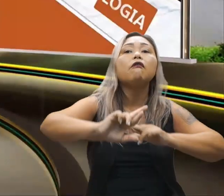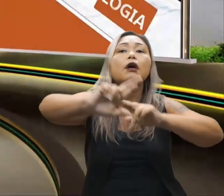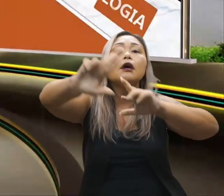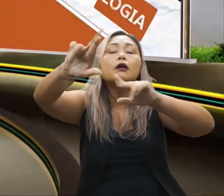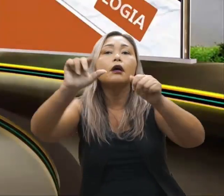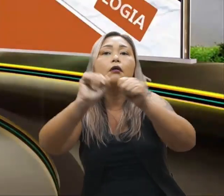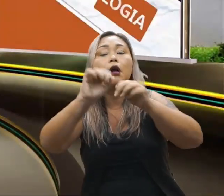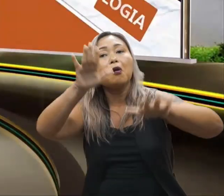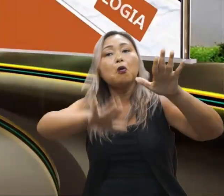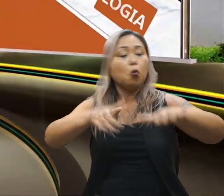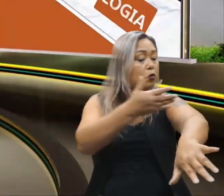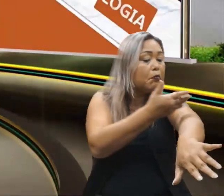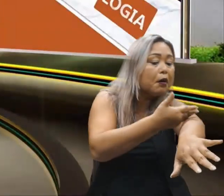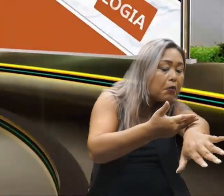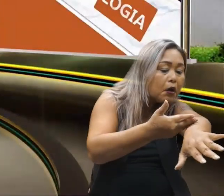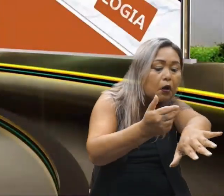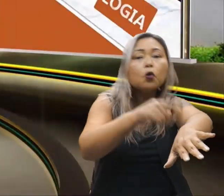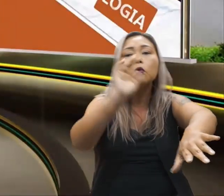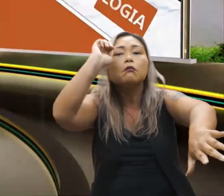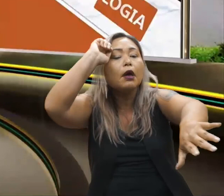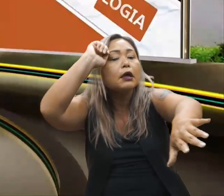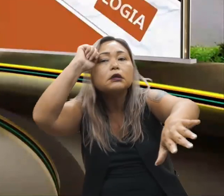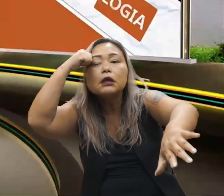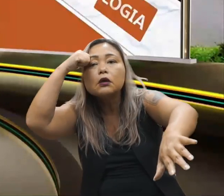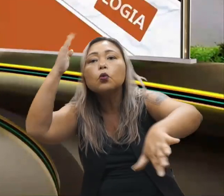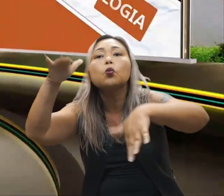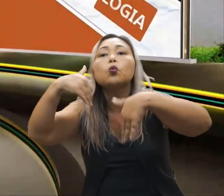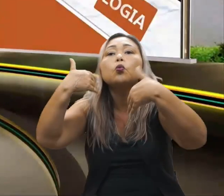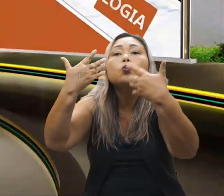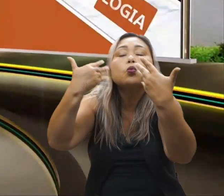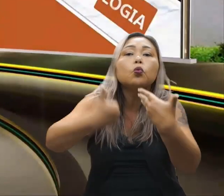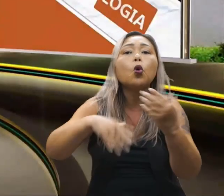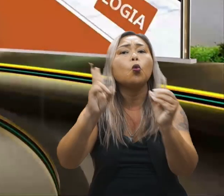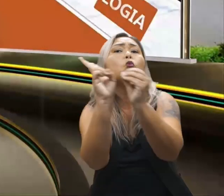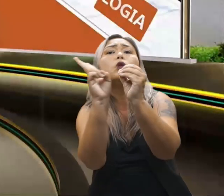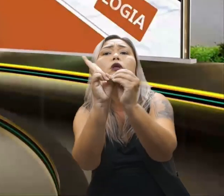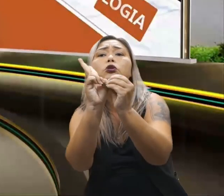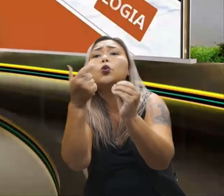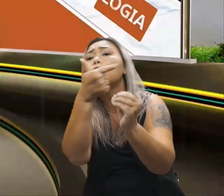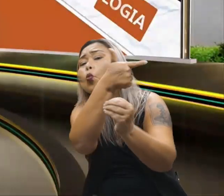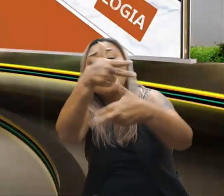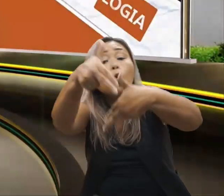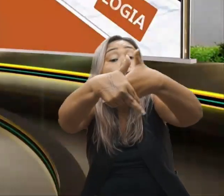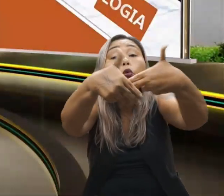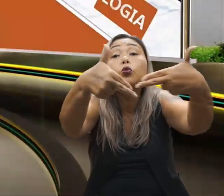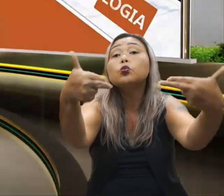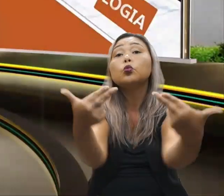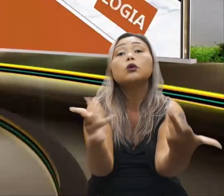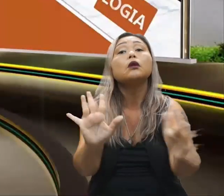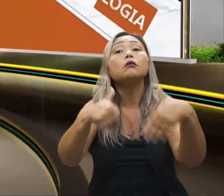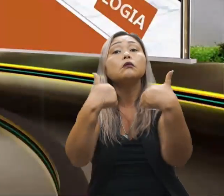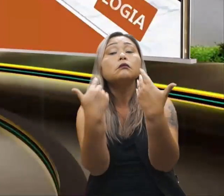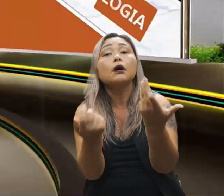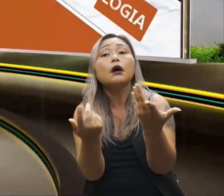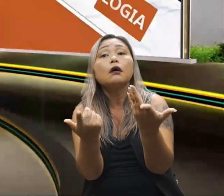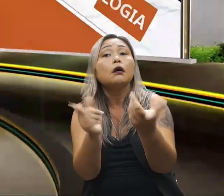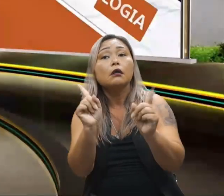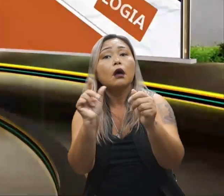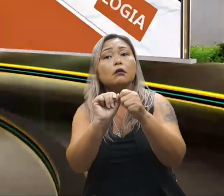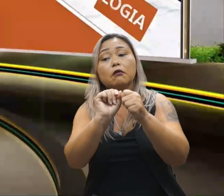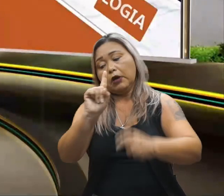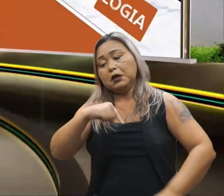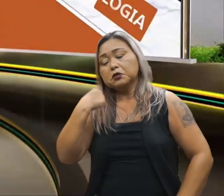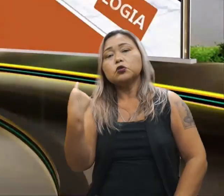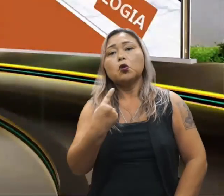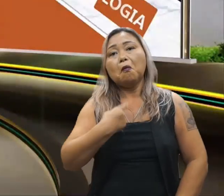alguns mais brancos, outros mais negros, outros com indígenas de outras etnias. Então, mas isso não faz de nós melhor